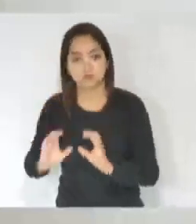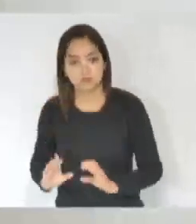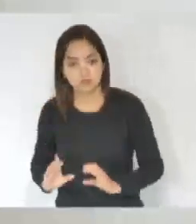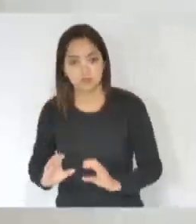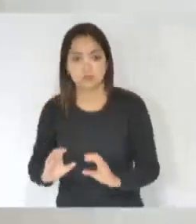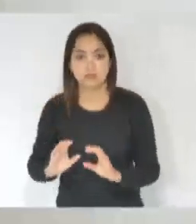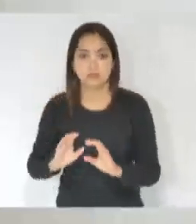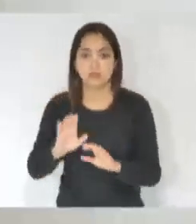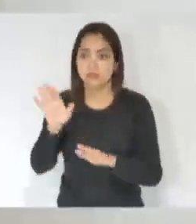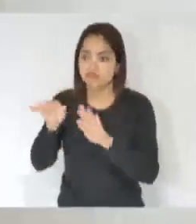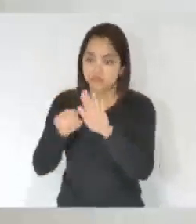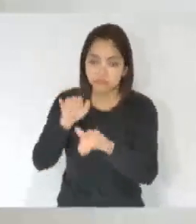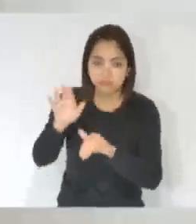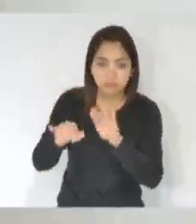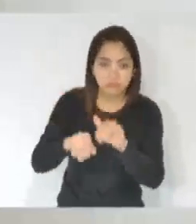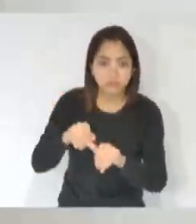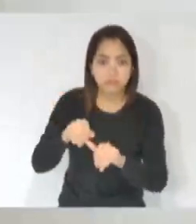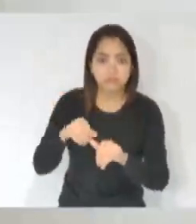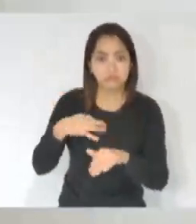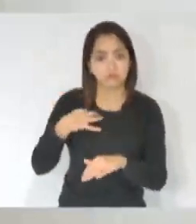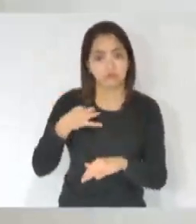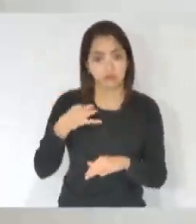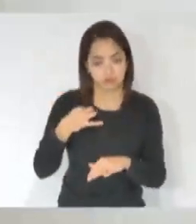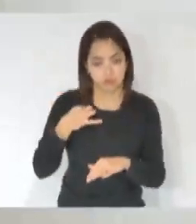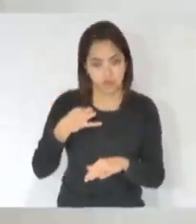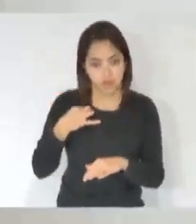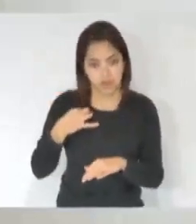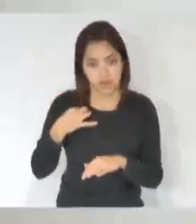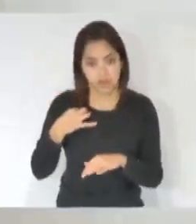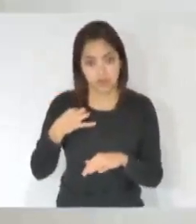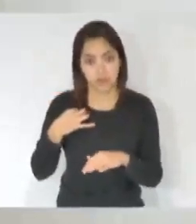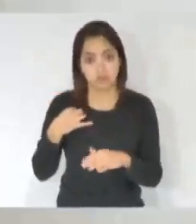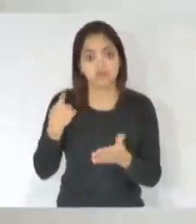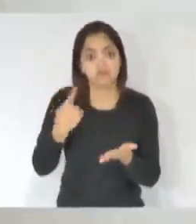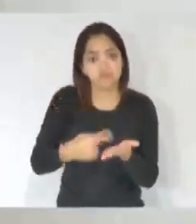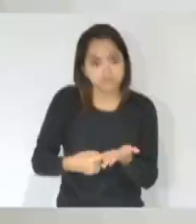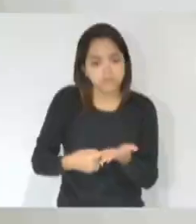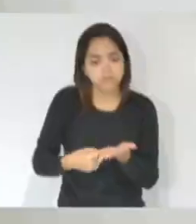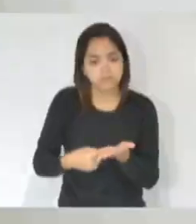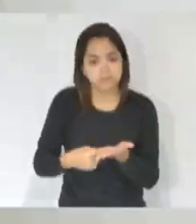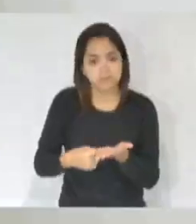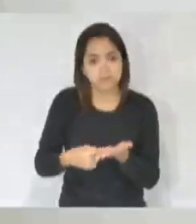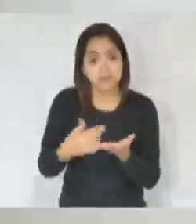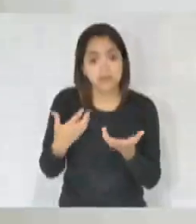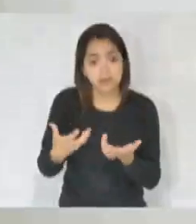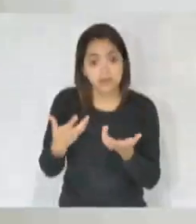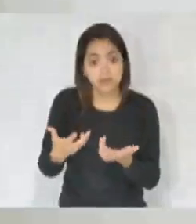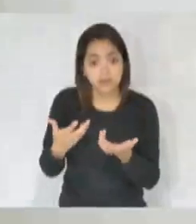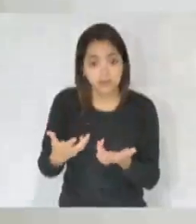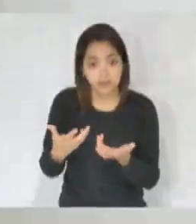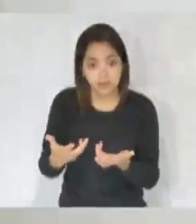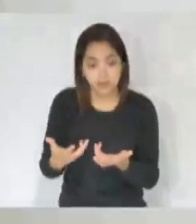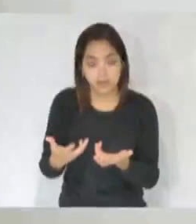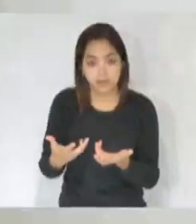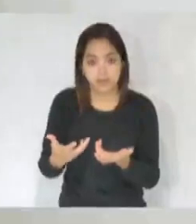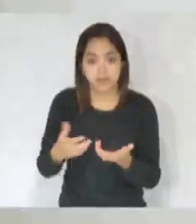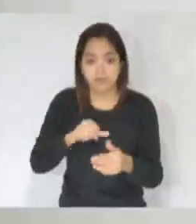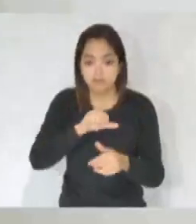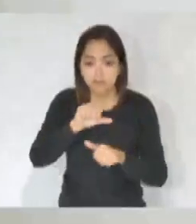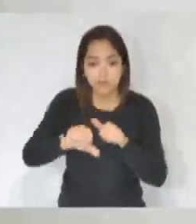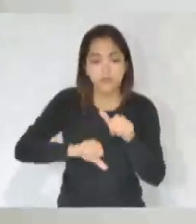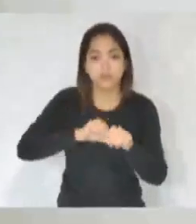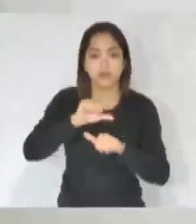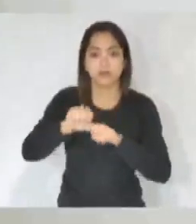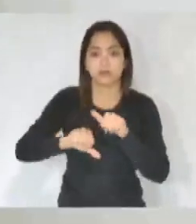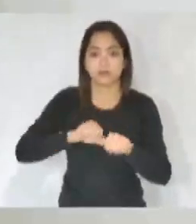pessoas e organizações de um modo voluntário e que estejam realmente dispostas e querendo fazer um mundo diferente. Nós temos aí